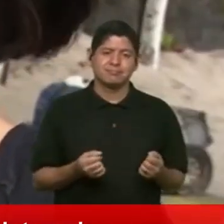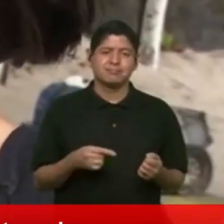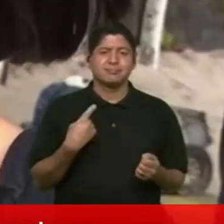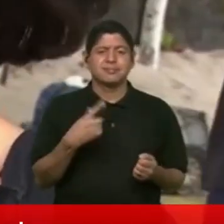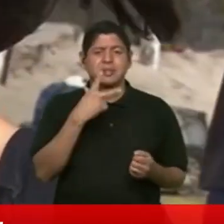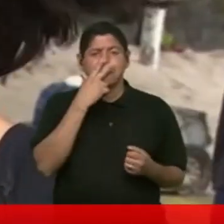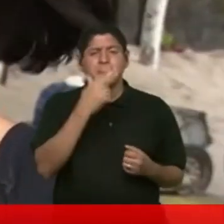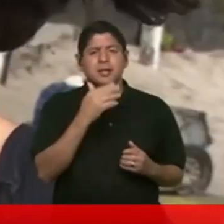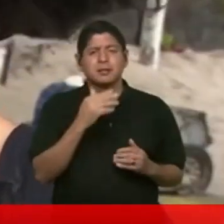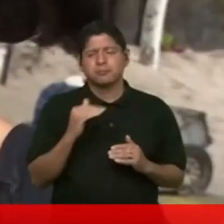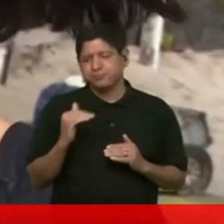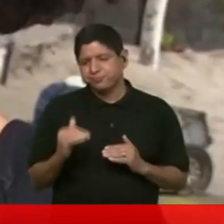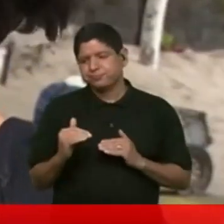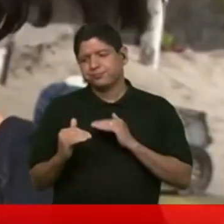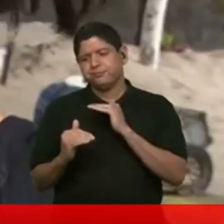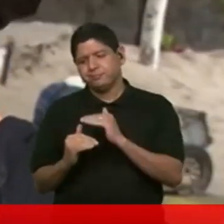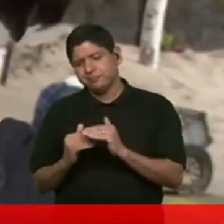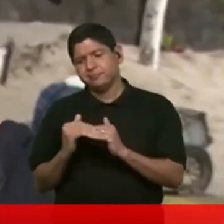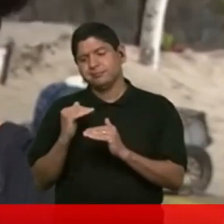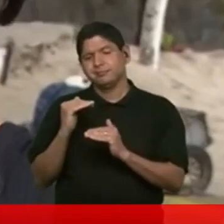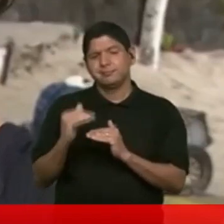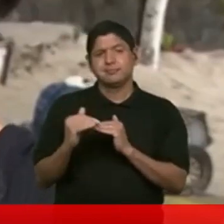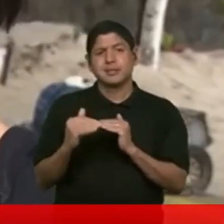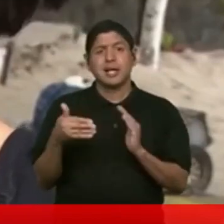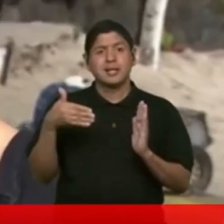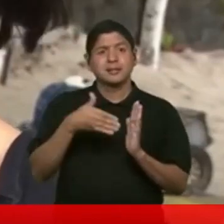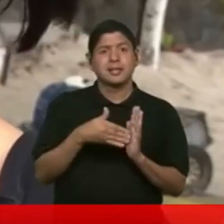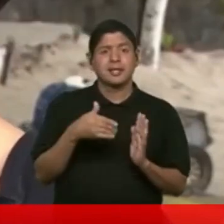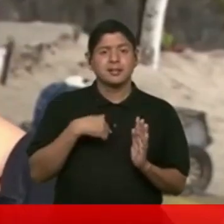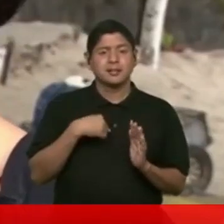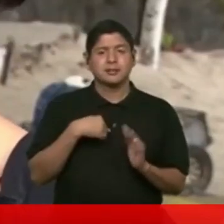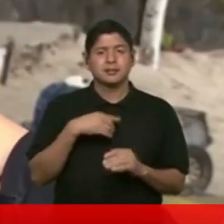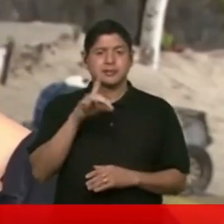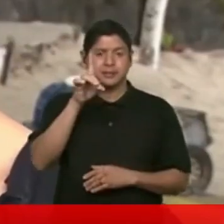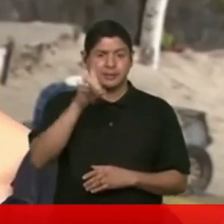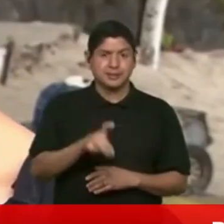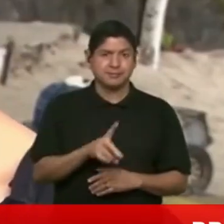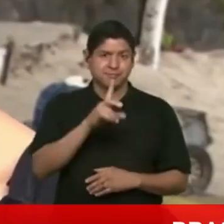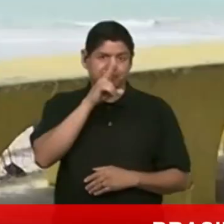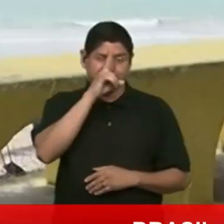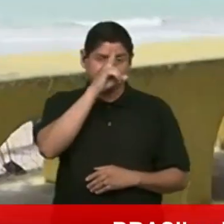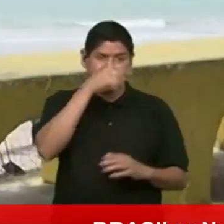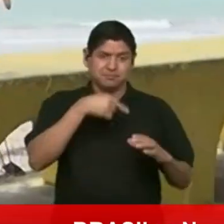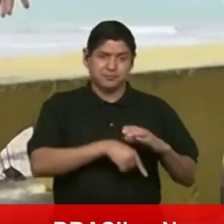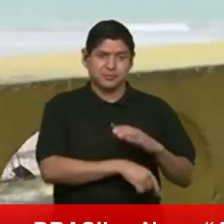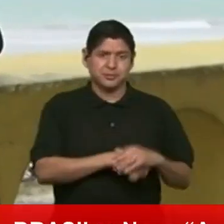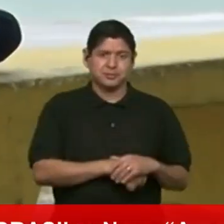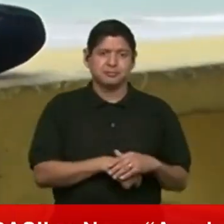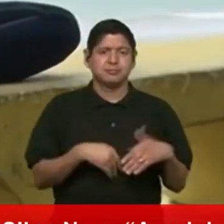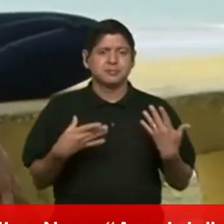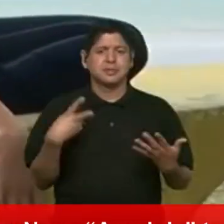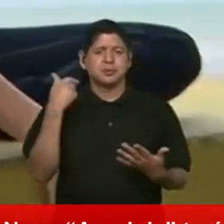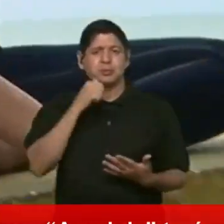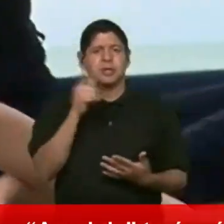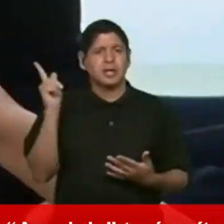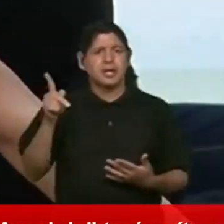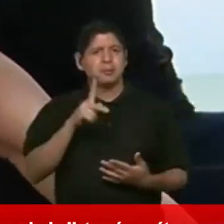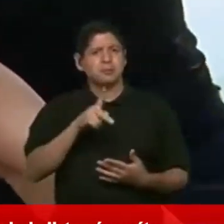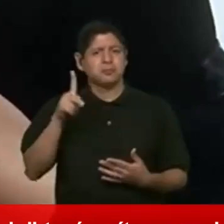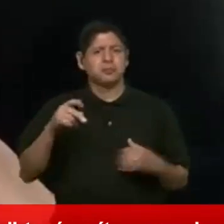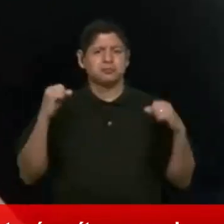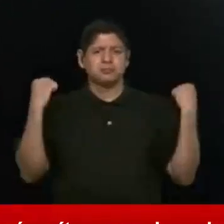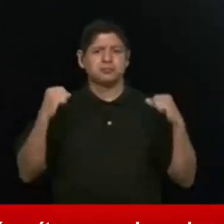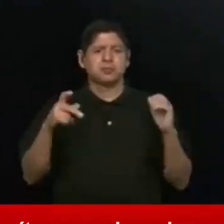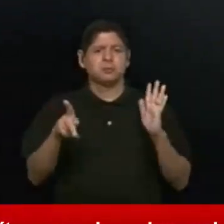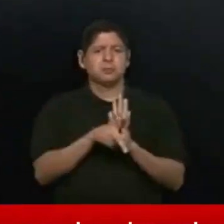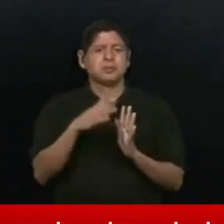foi progredindo ao ponto de eu cair numa depressão profunda. E mesmo ela sendo educadora física